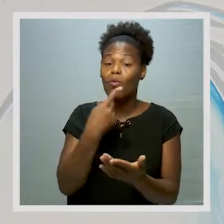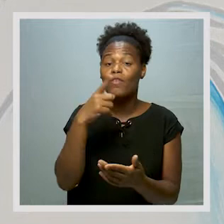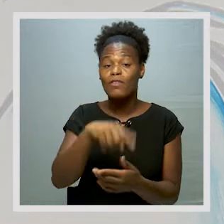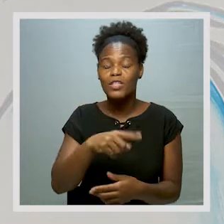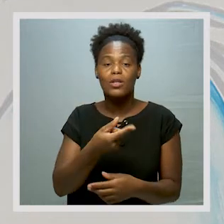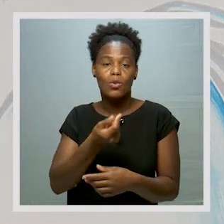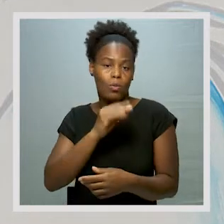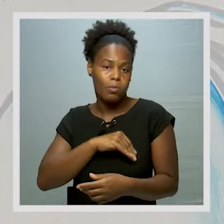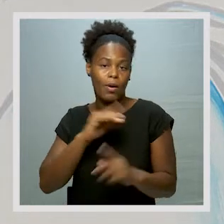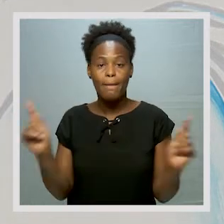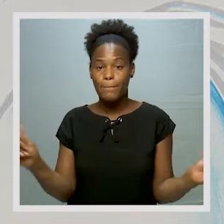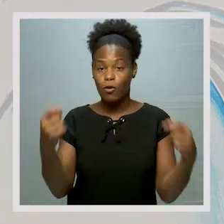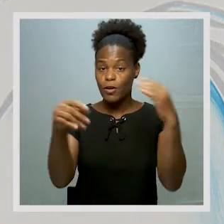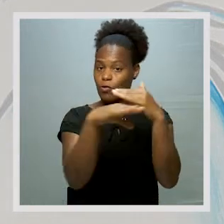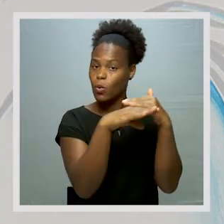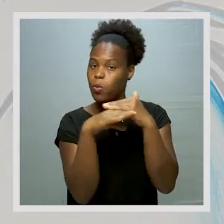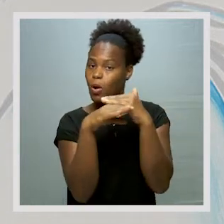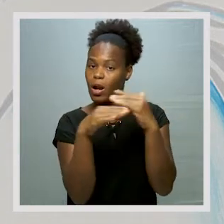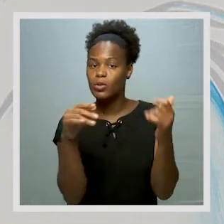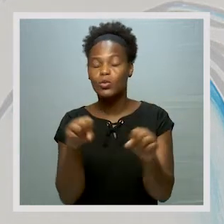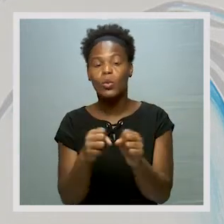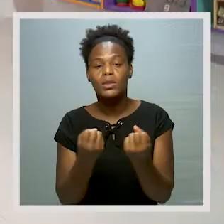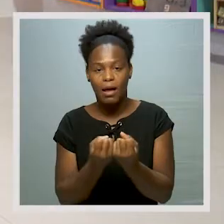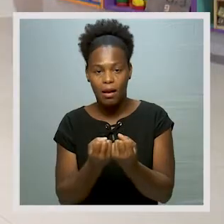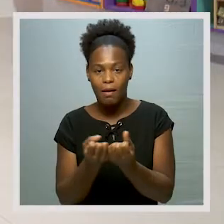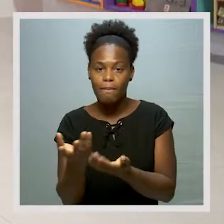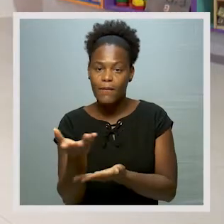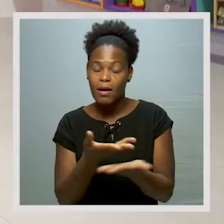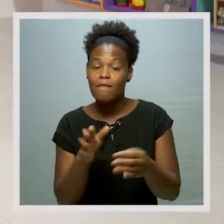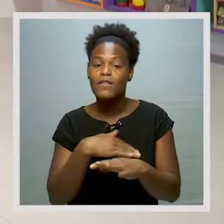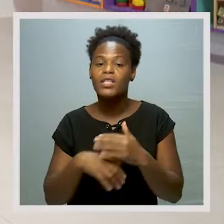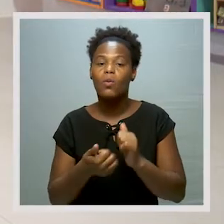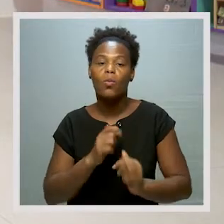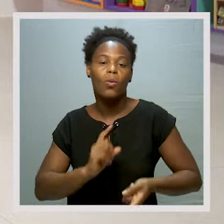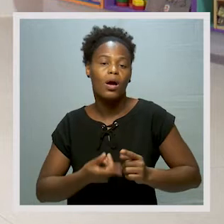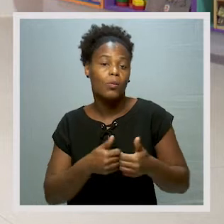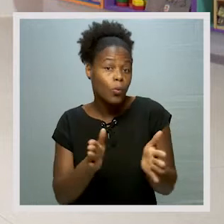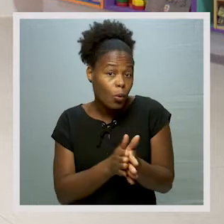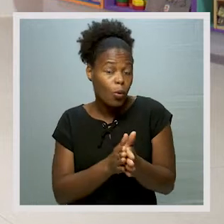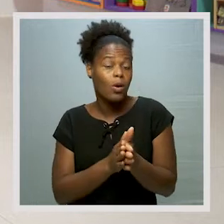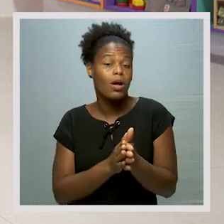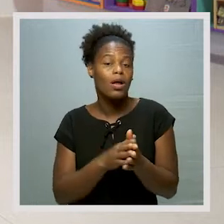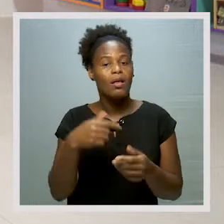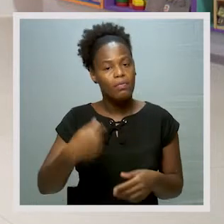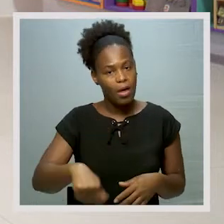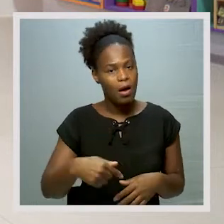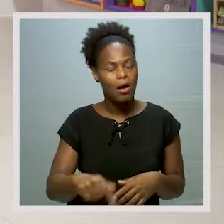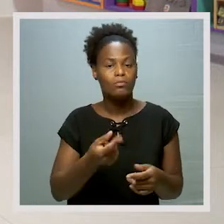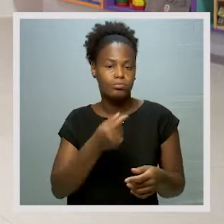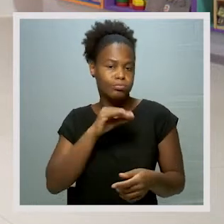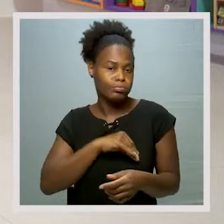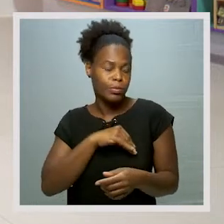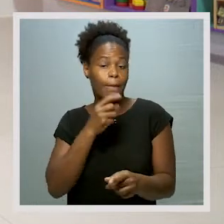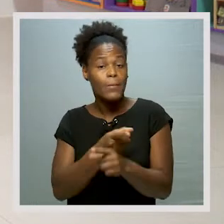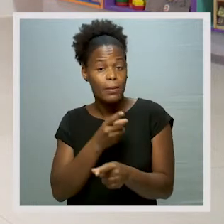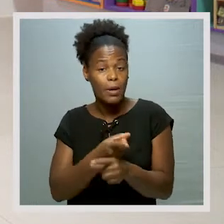é promover a equidade social, ou seja, fazer com que todos tenham um rendimento,